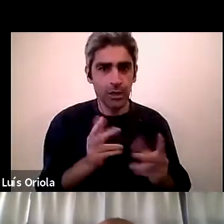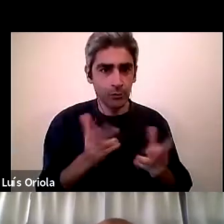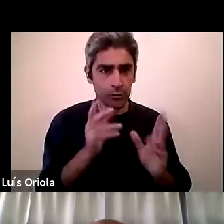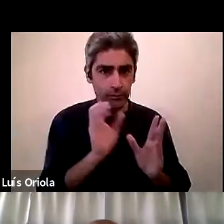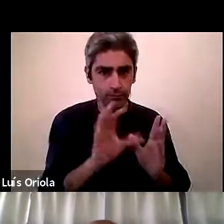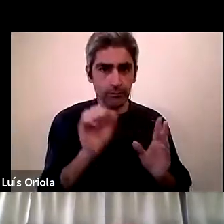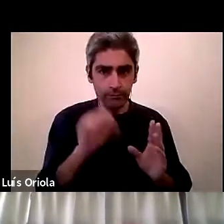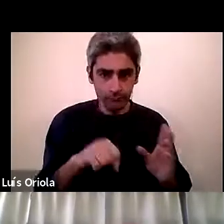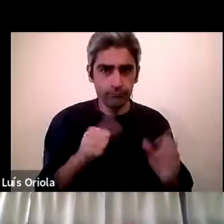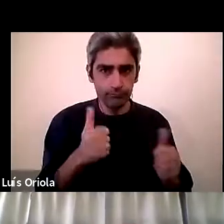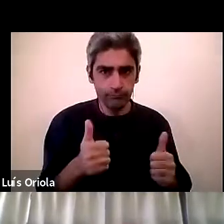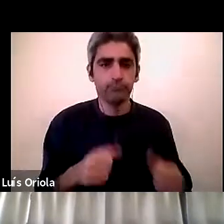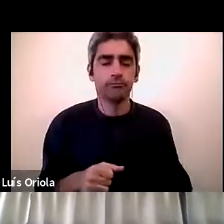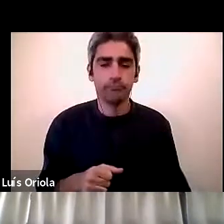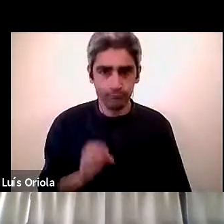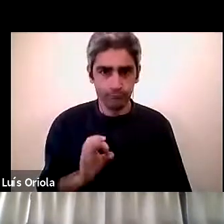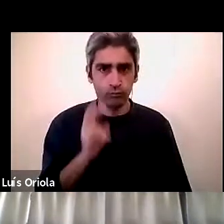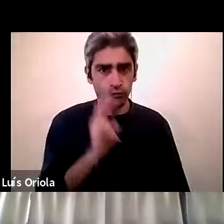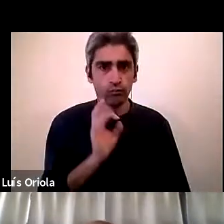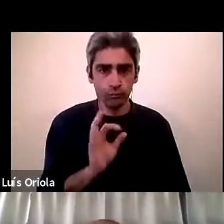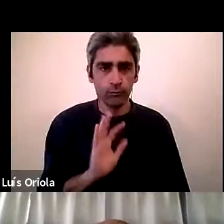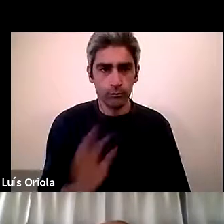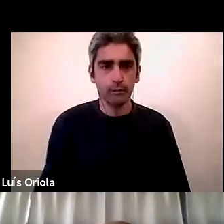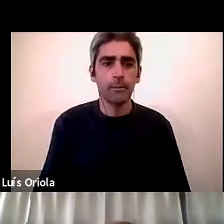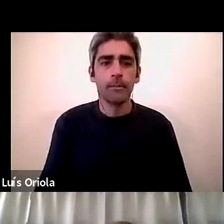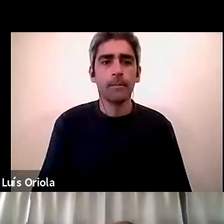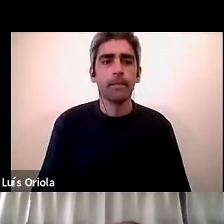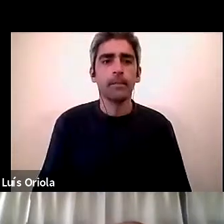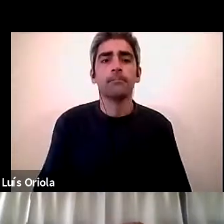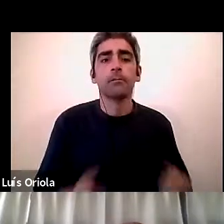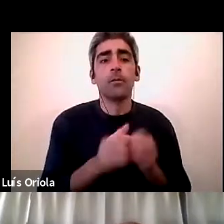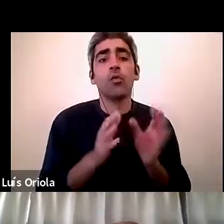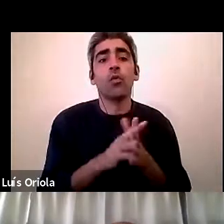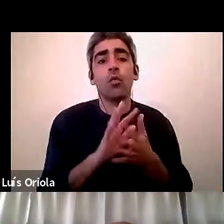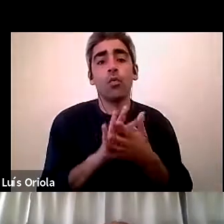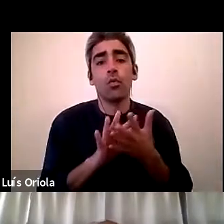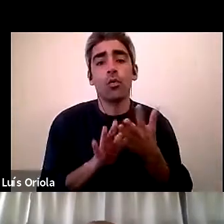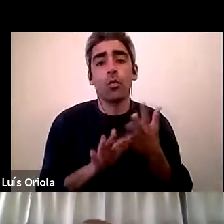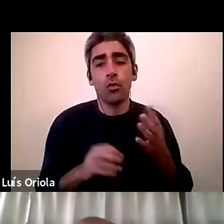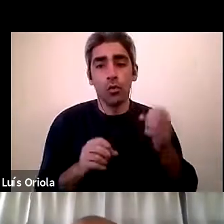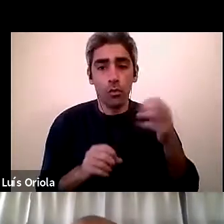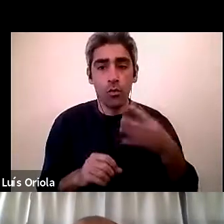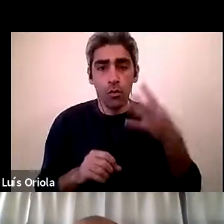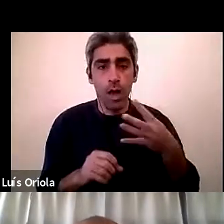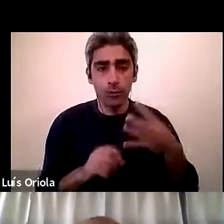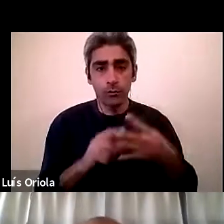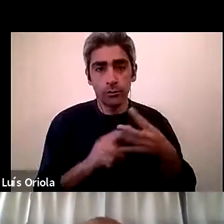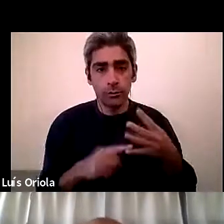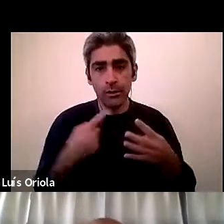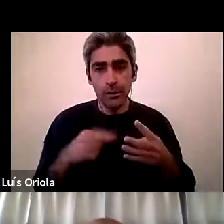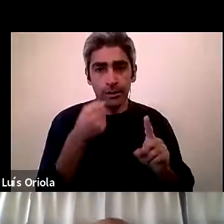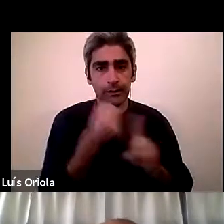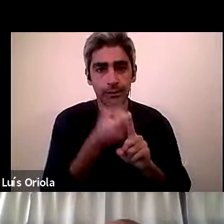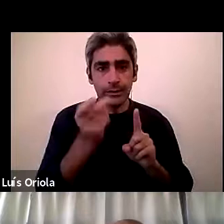disponível. Sim, já é possível ver. Já estamos a ver. Portanto, todas estas 4 vertentes têm